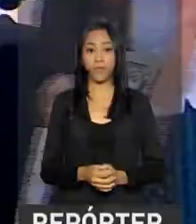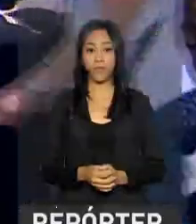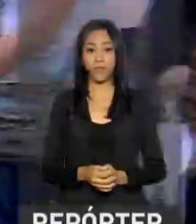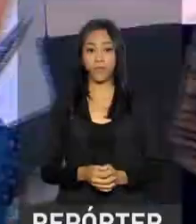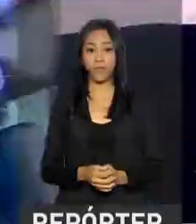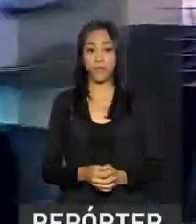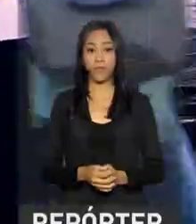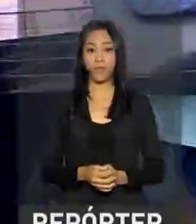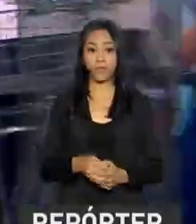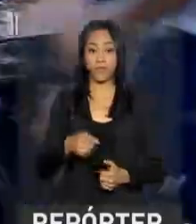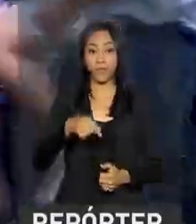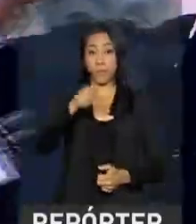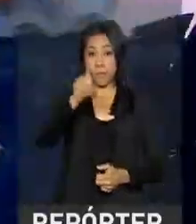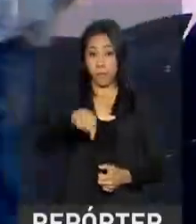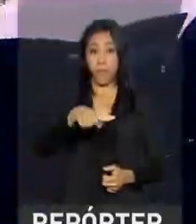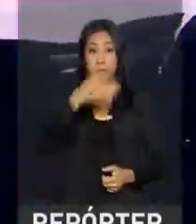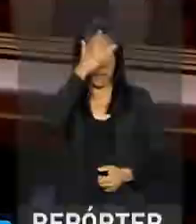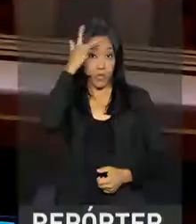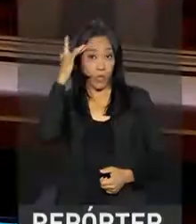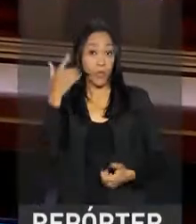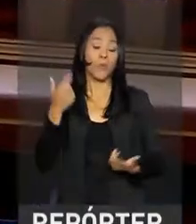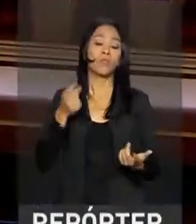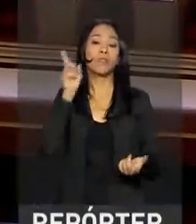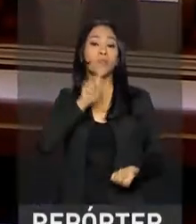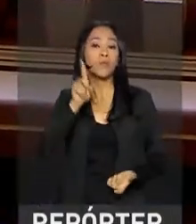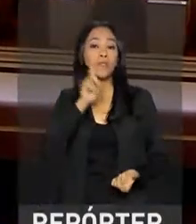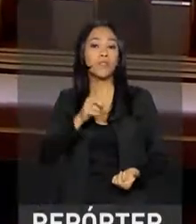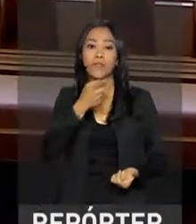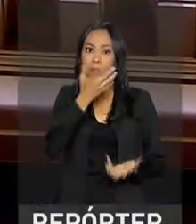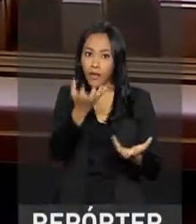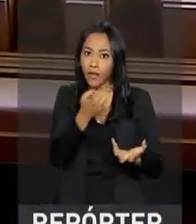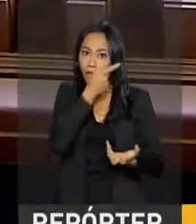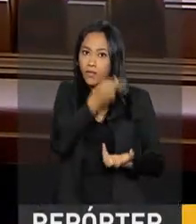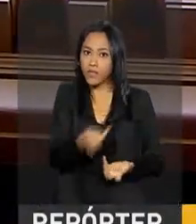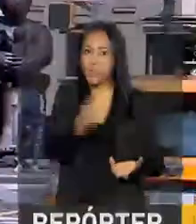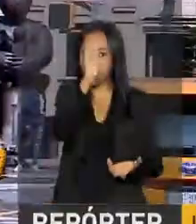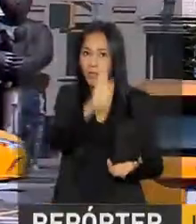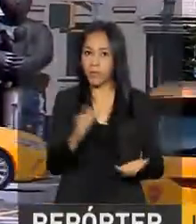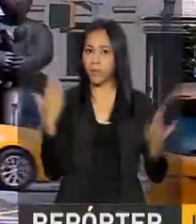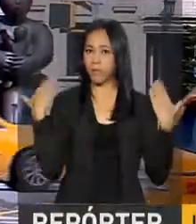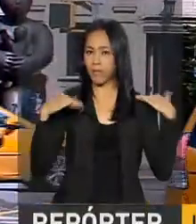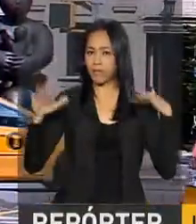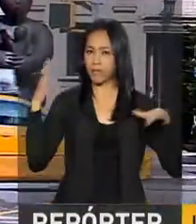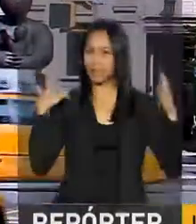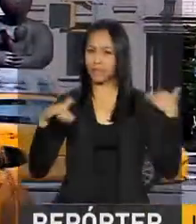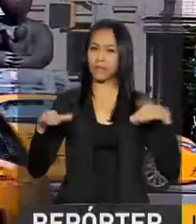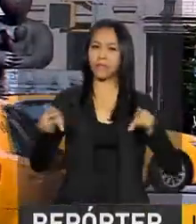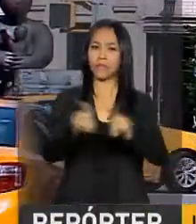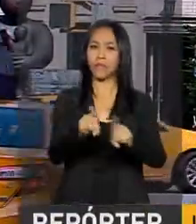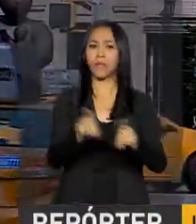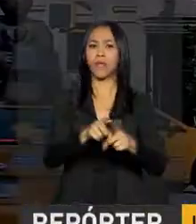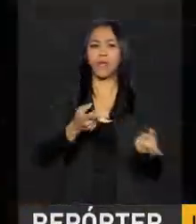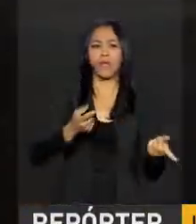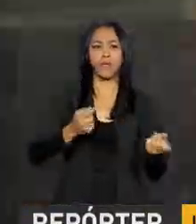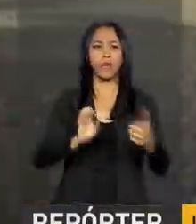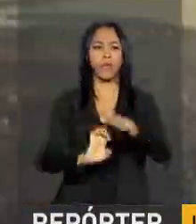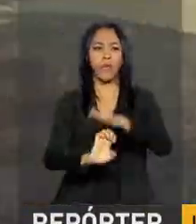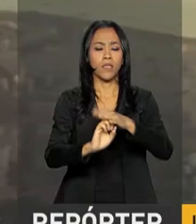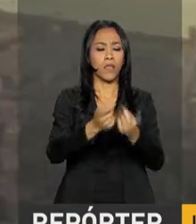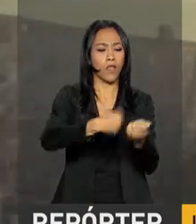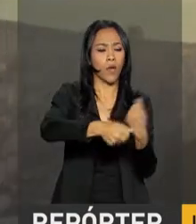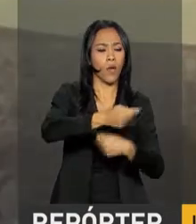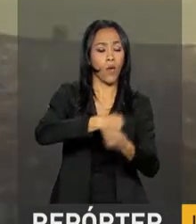cidadãos dos estados unidos quiserem visitar o brasil para passear e também para negócios podem